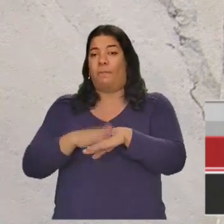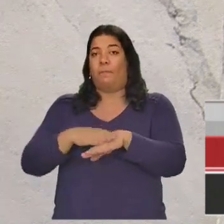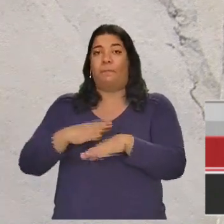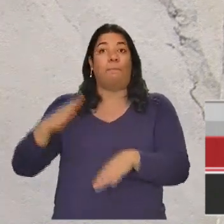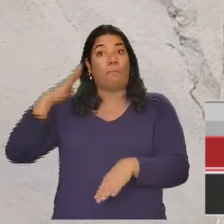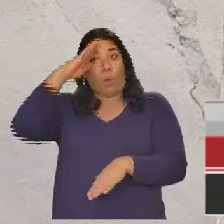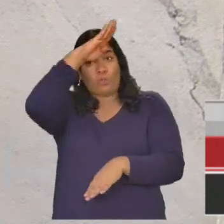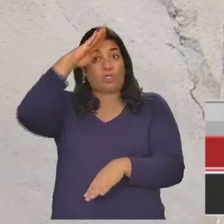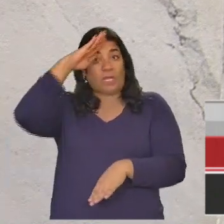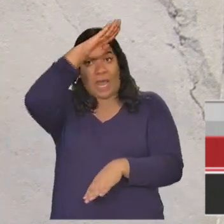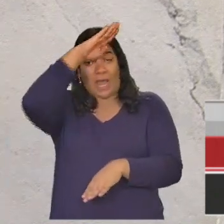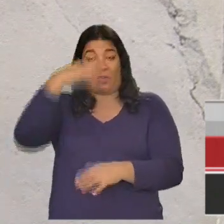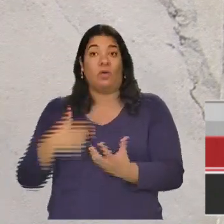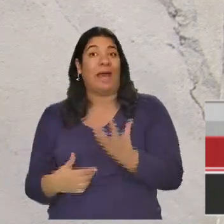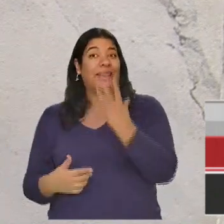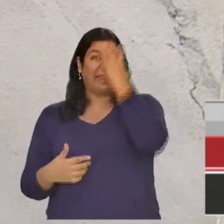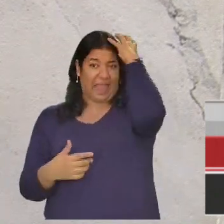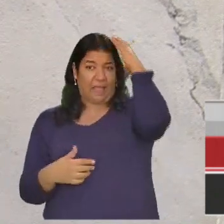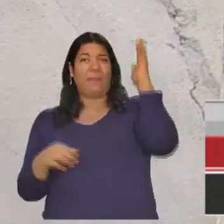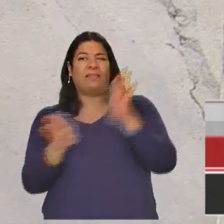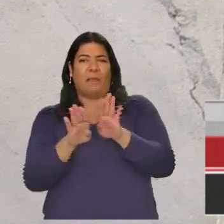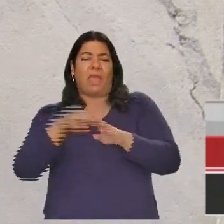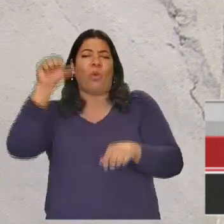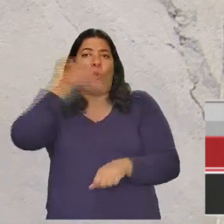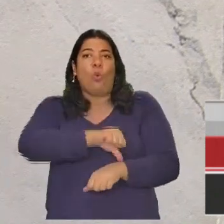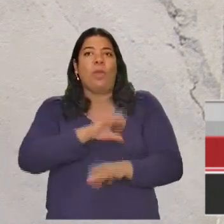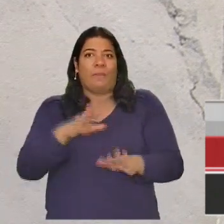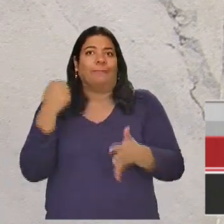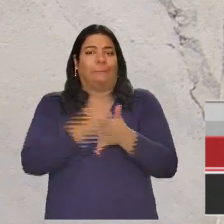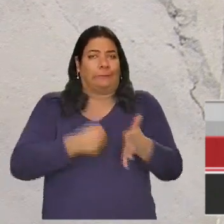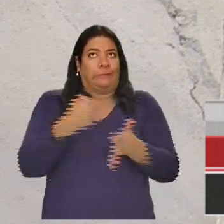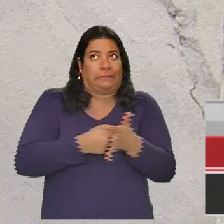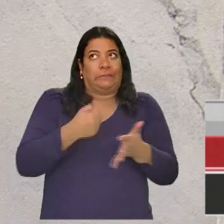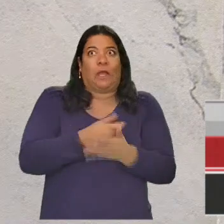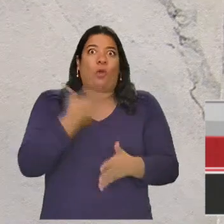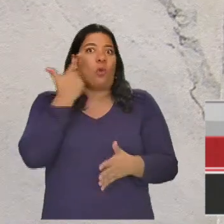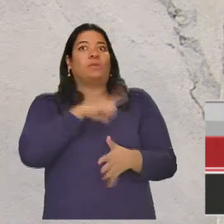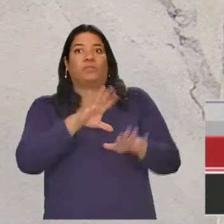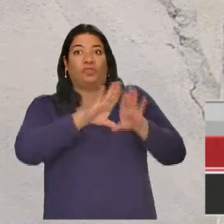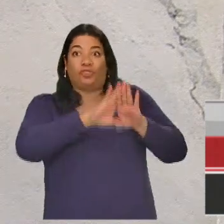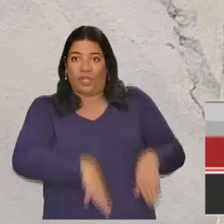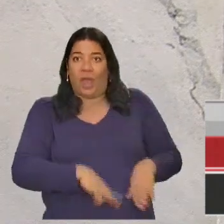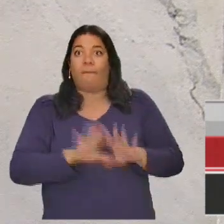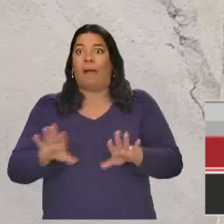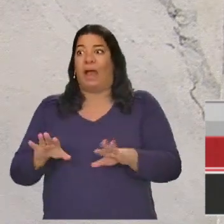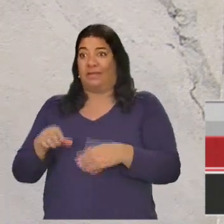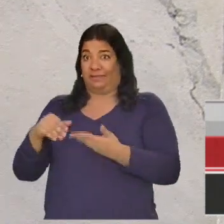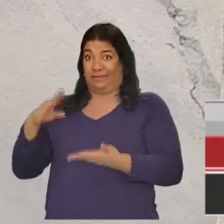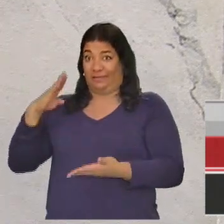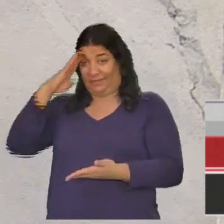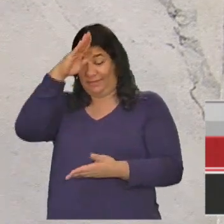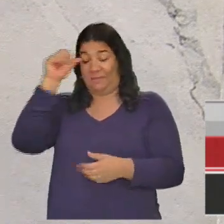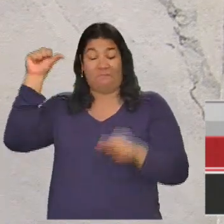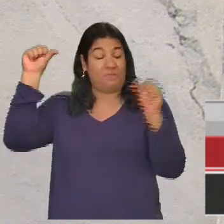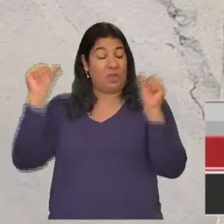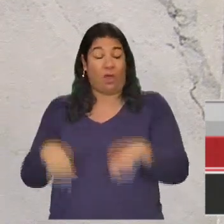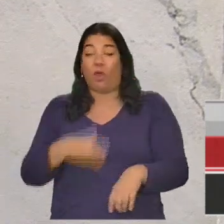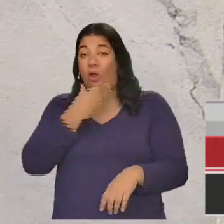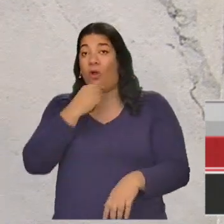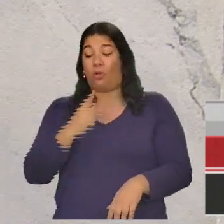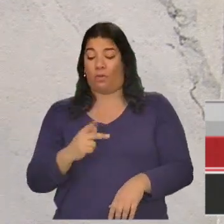nós lutamos e conseguimos segurar no congresso não é só de agora essa aqui é pior porque é do paulo guedes que é um